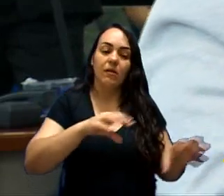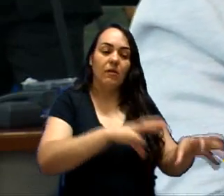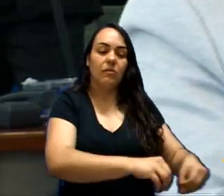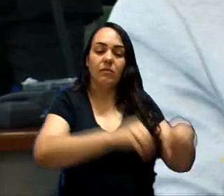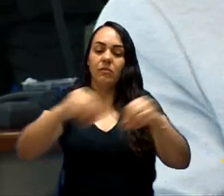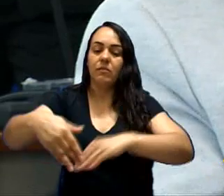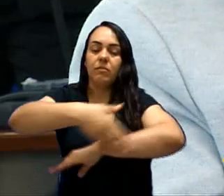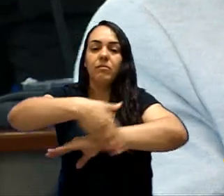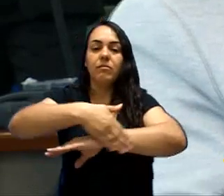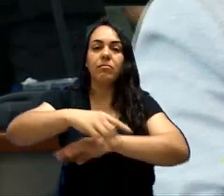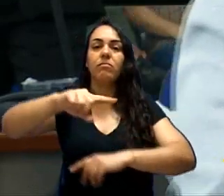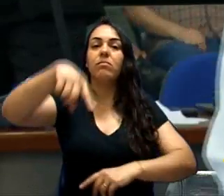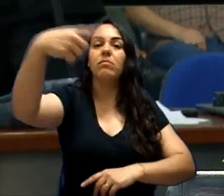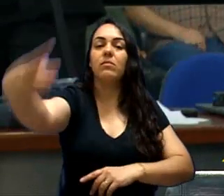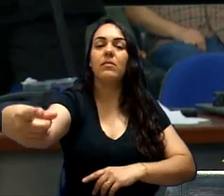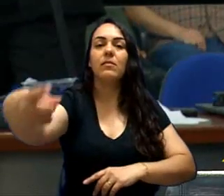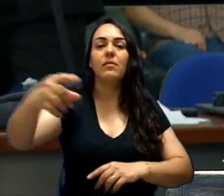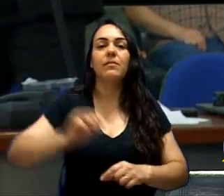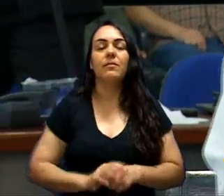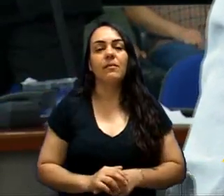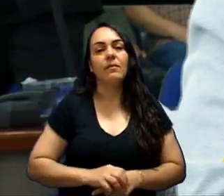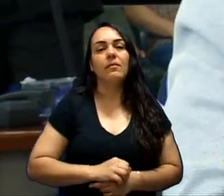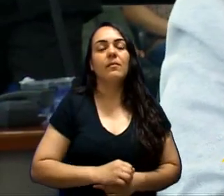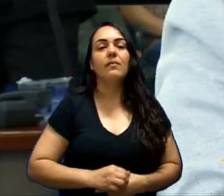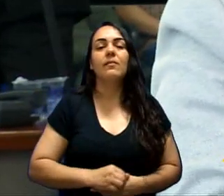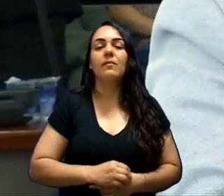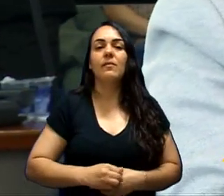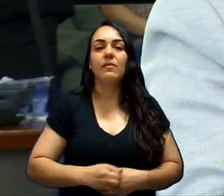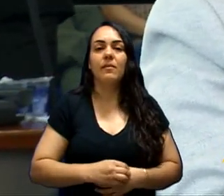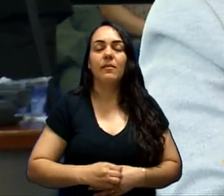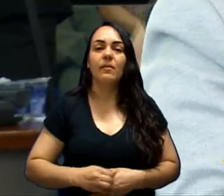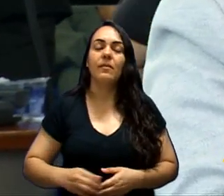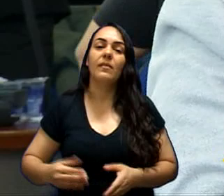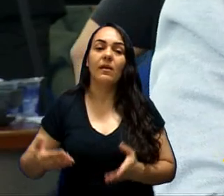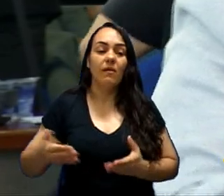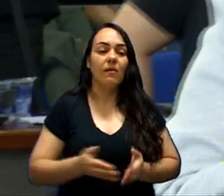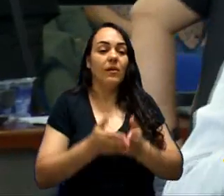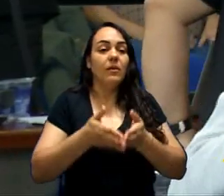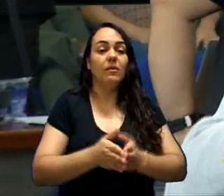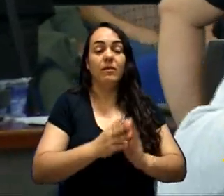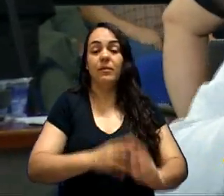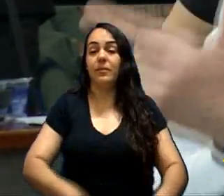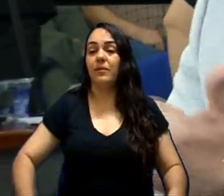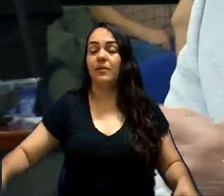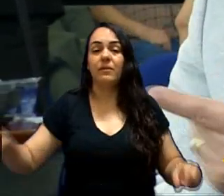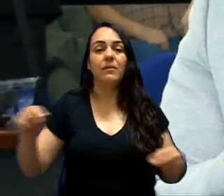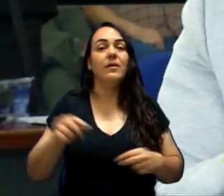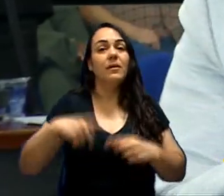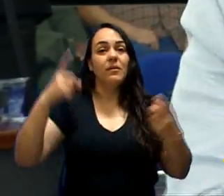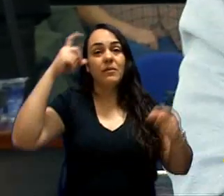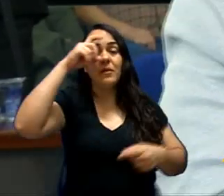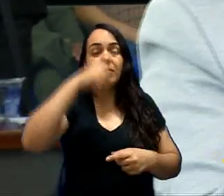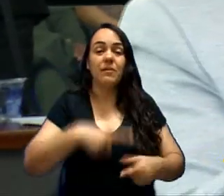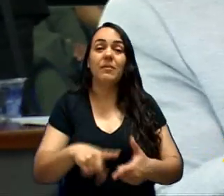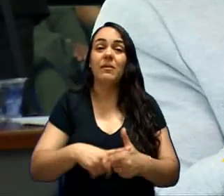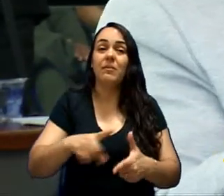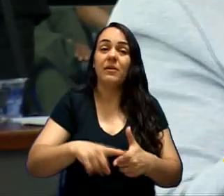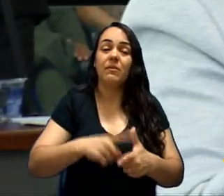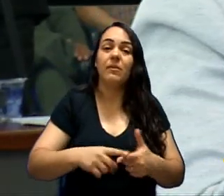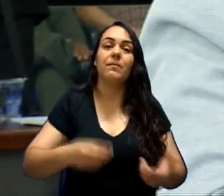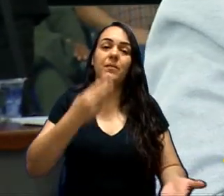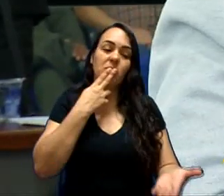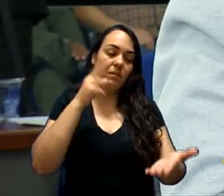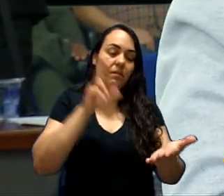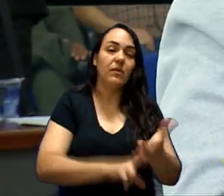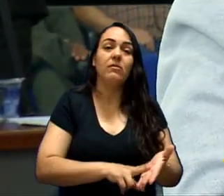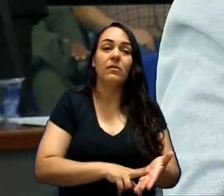rua, vai do lado de lá. Sabe? É que nem barco na tormenta, essas coisas. Eu vou do lado de lá e protocolo. E daí a